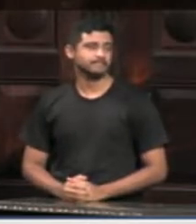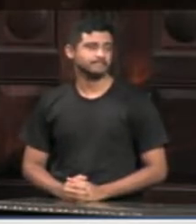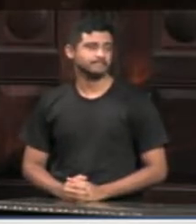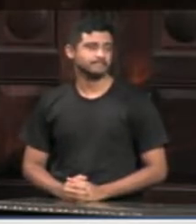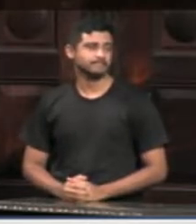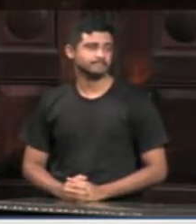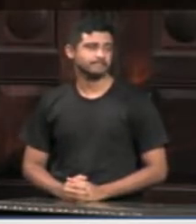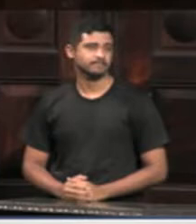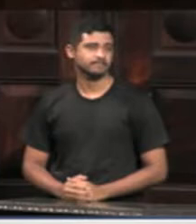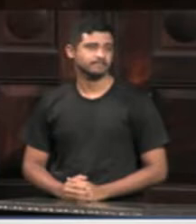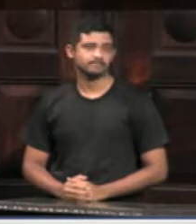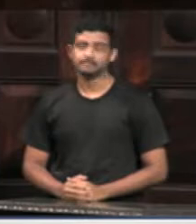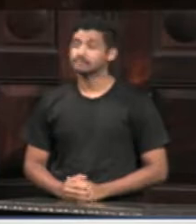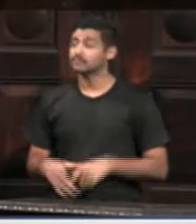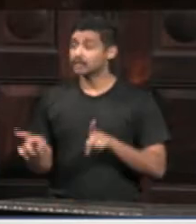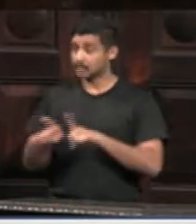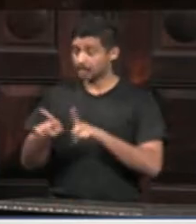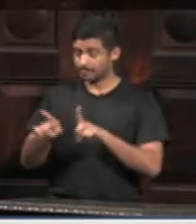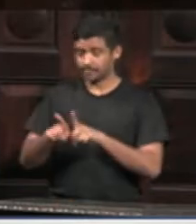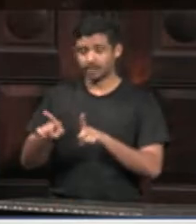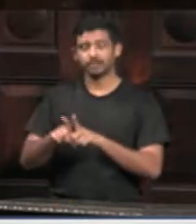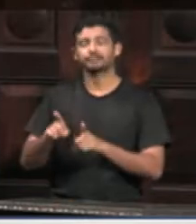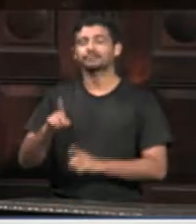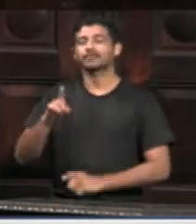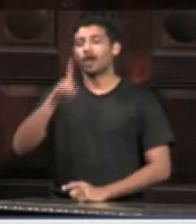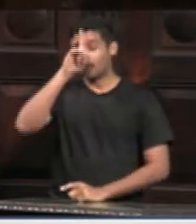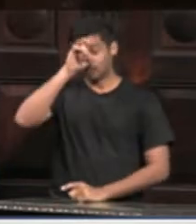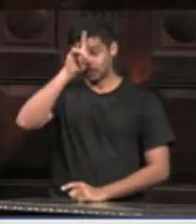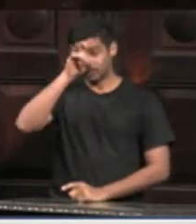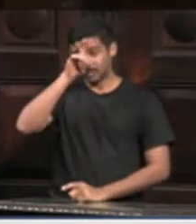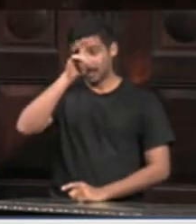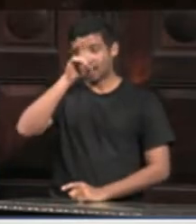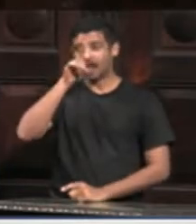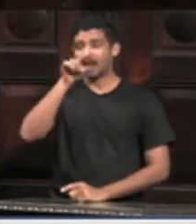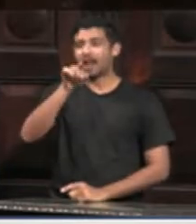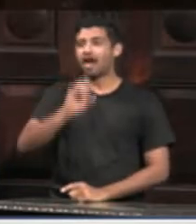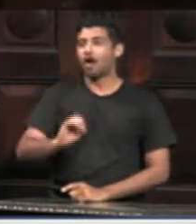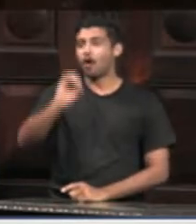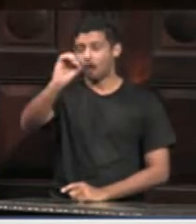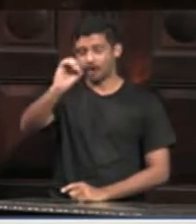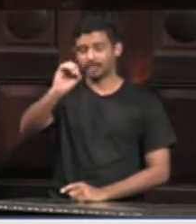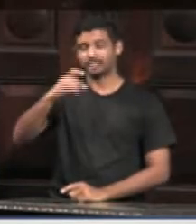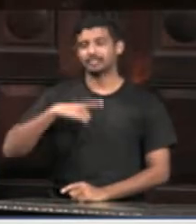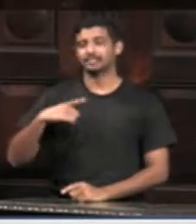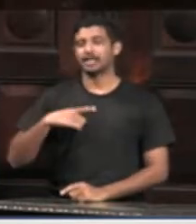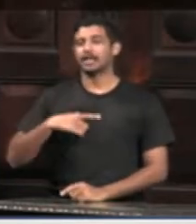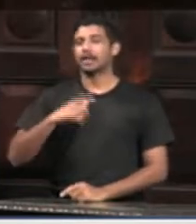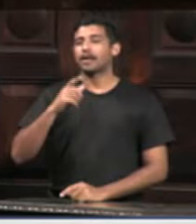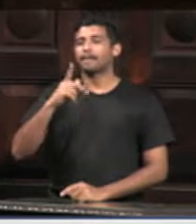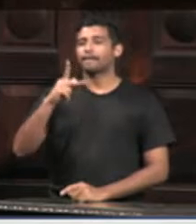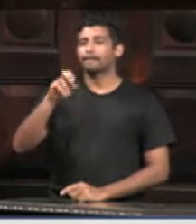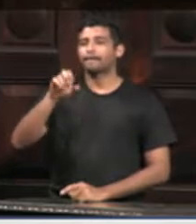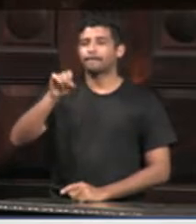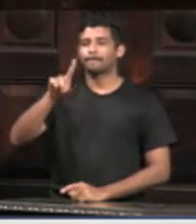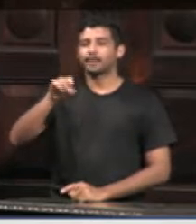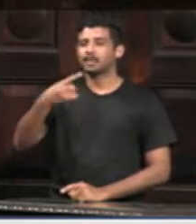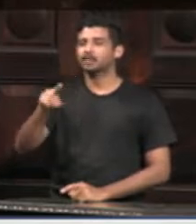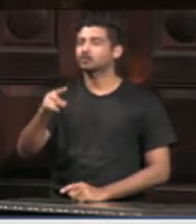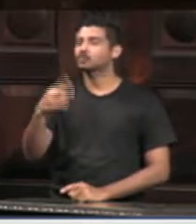Os hospitais da Zona Oeste, Pedro II, Rocha Faria e Alberto